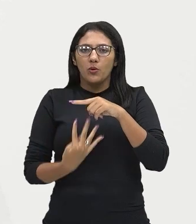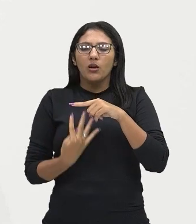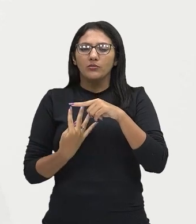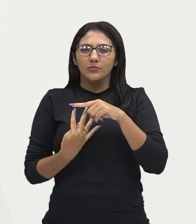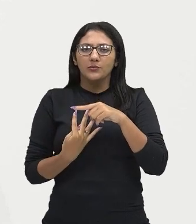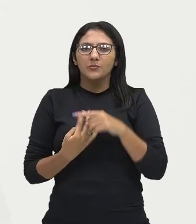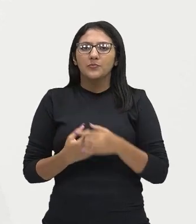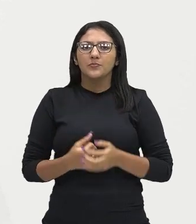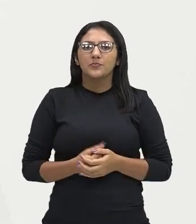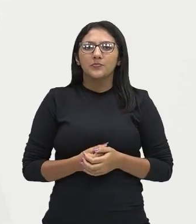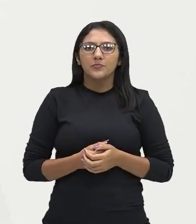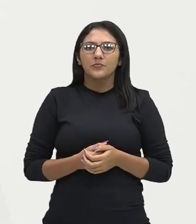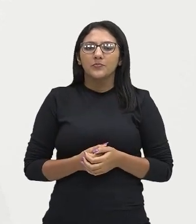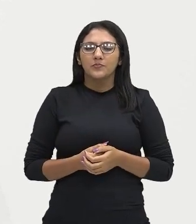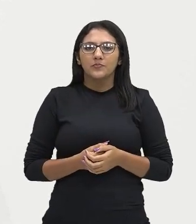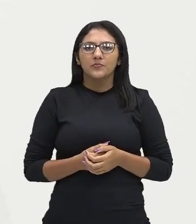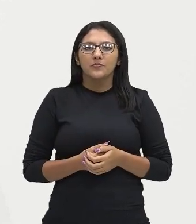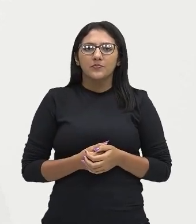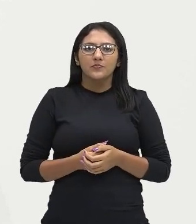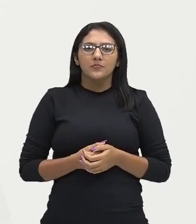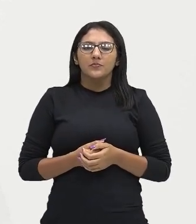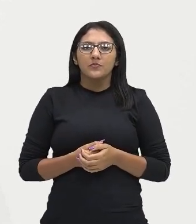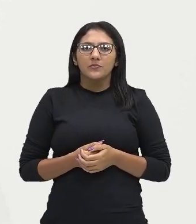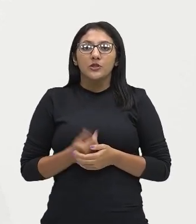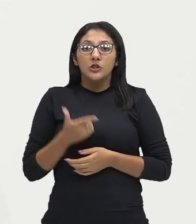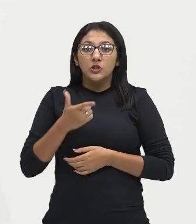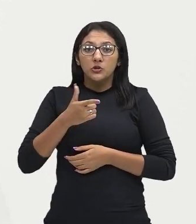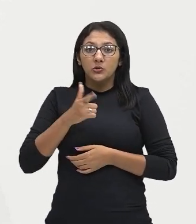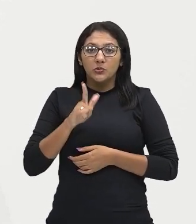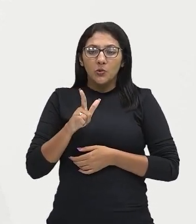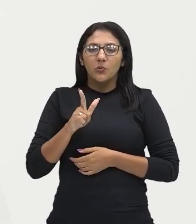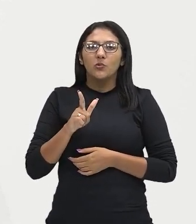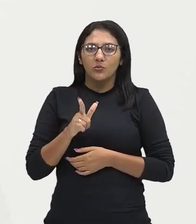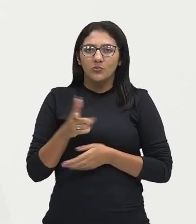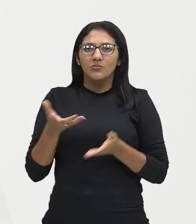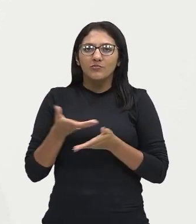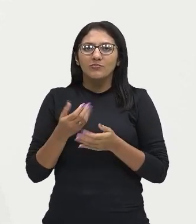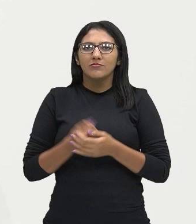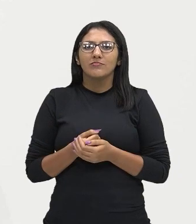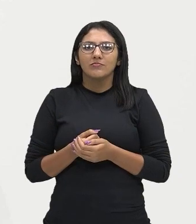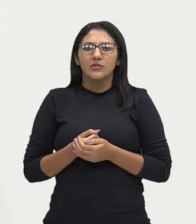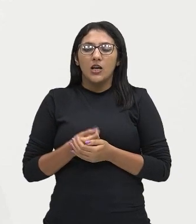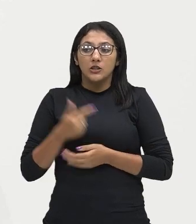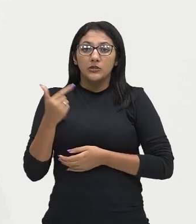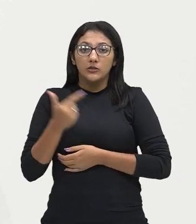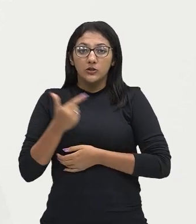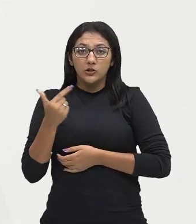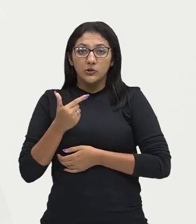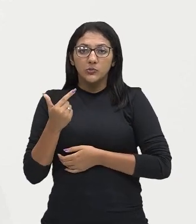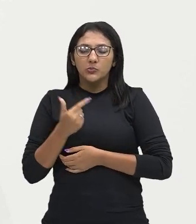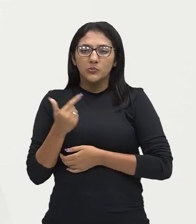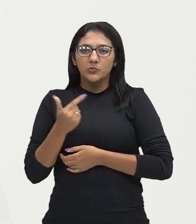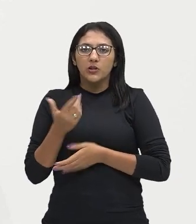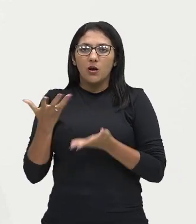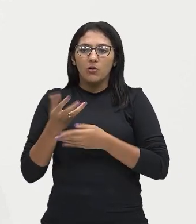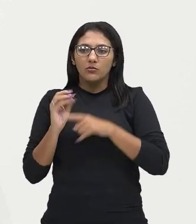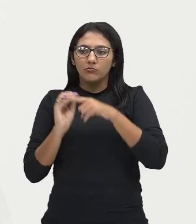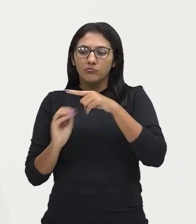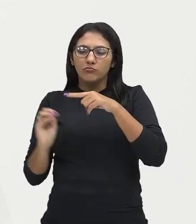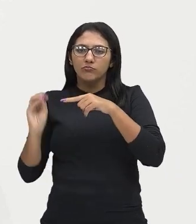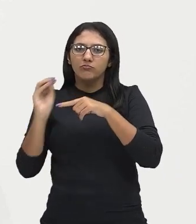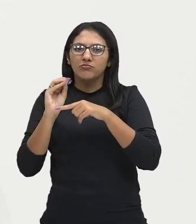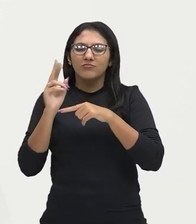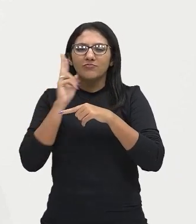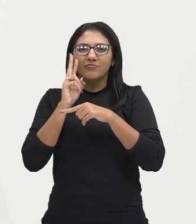4. E vamos multiplicar, ó, pelo inverso da segunda. Atenção, pessoal, vamos inverter. O que